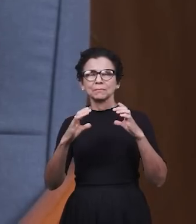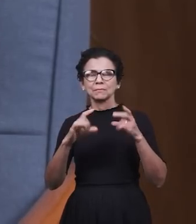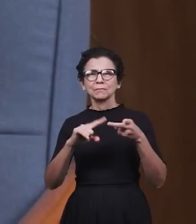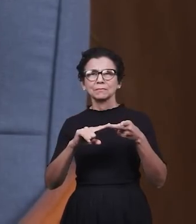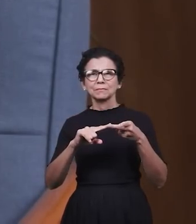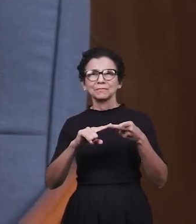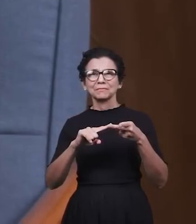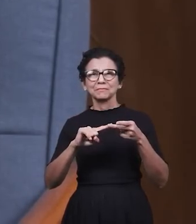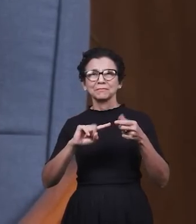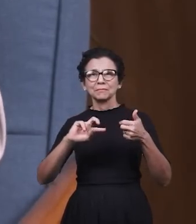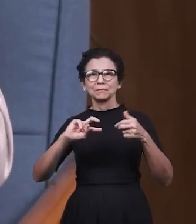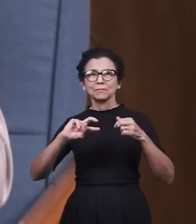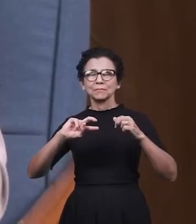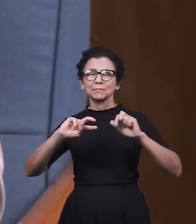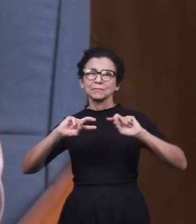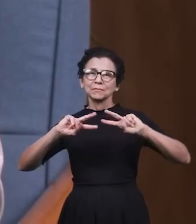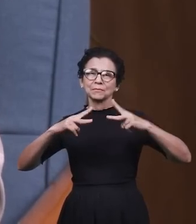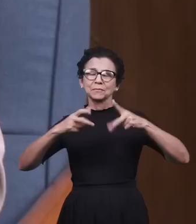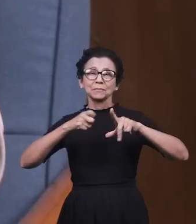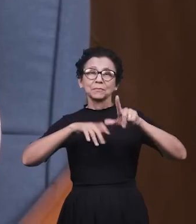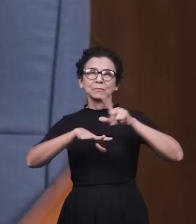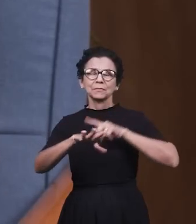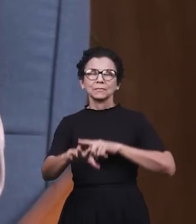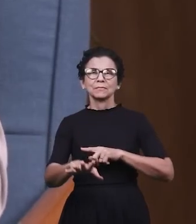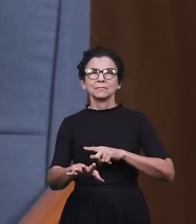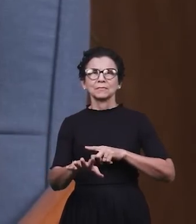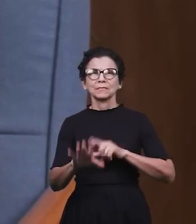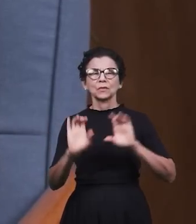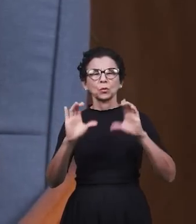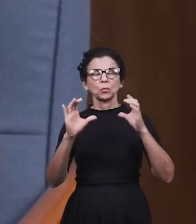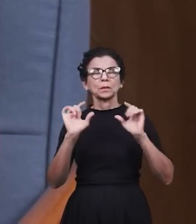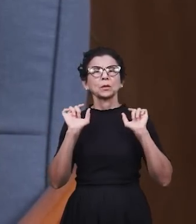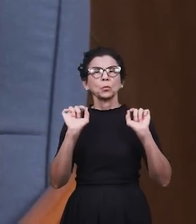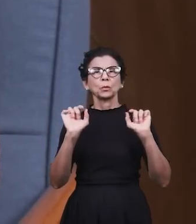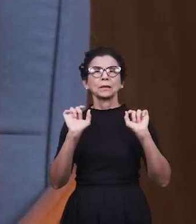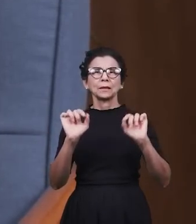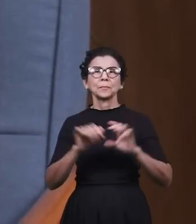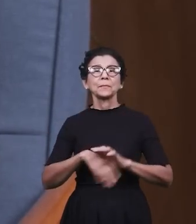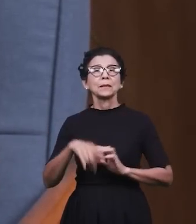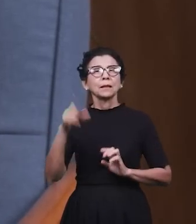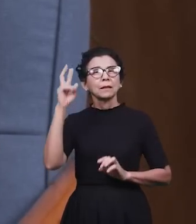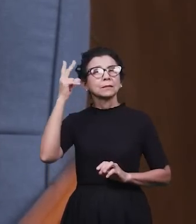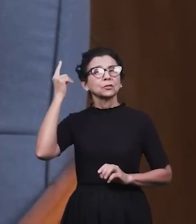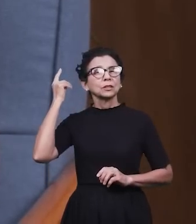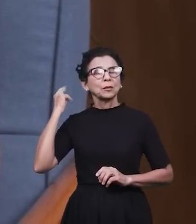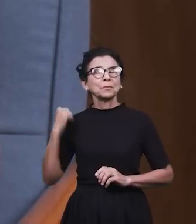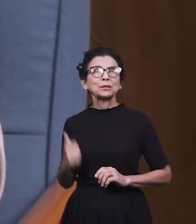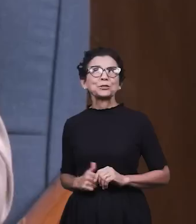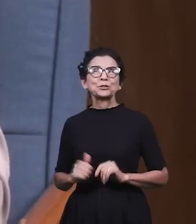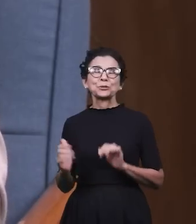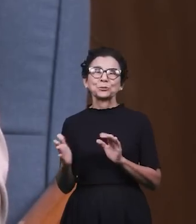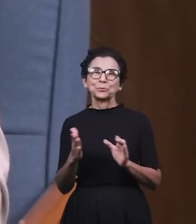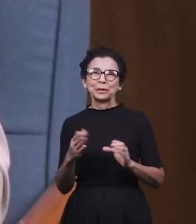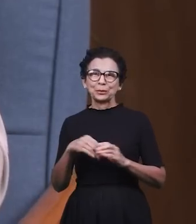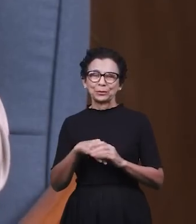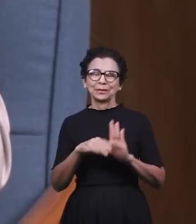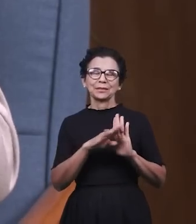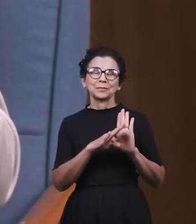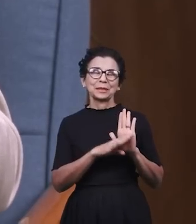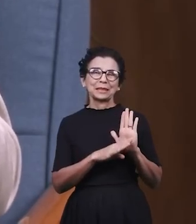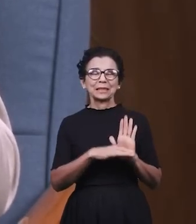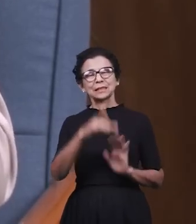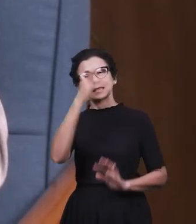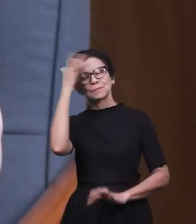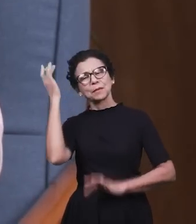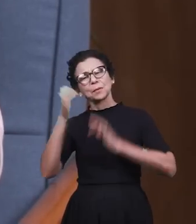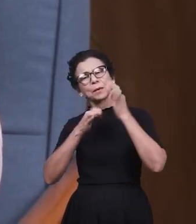Não, comente sobre a importância desse programa na sua vida. Você lembra? Antigamente a gente tinha um quadro, a gente tinha tempo para isso, tinha um quadro no programa onde as pessoas faziam